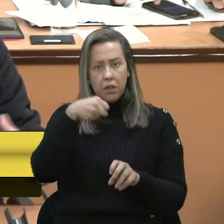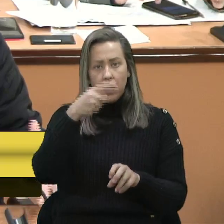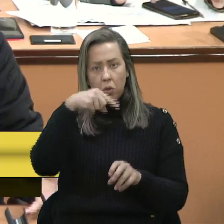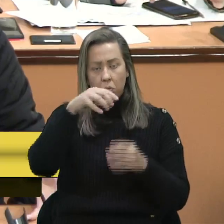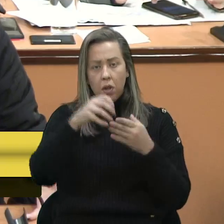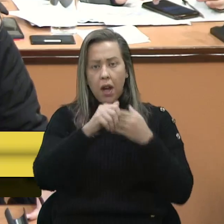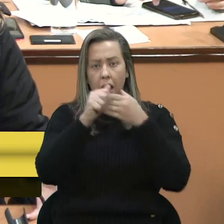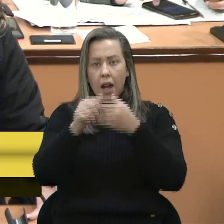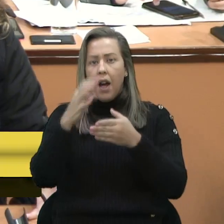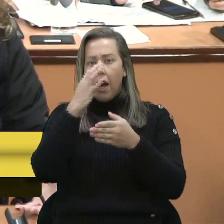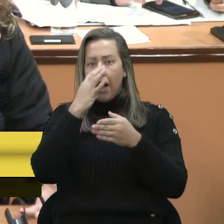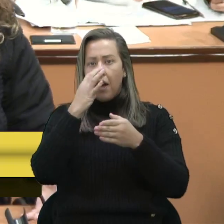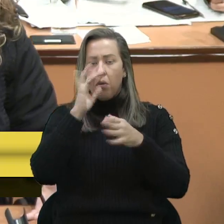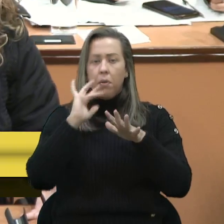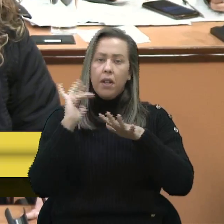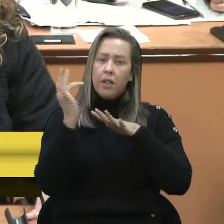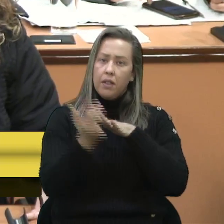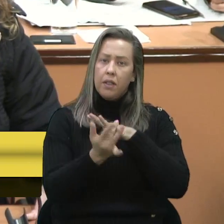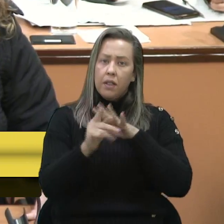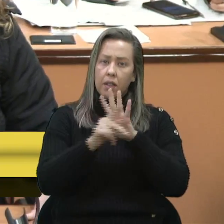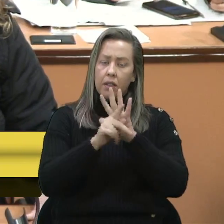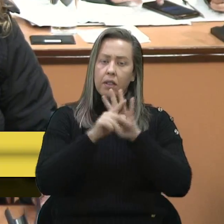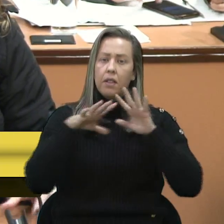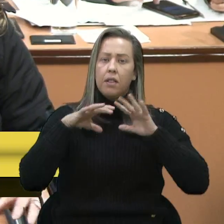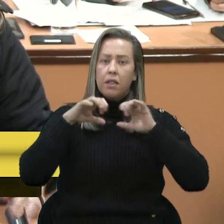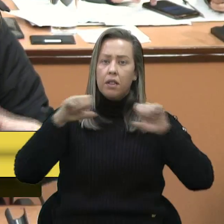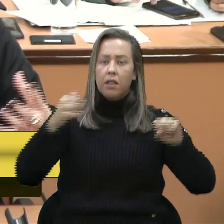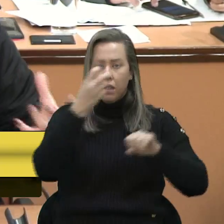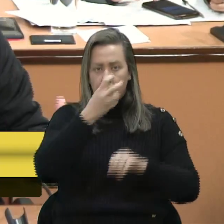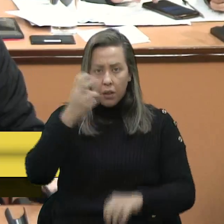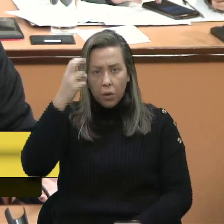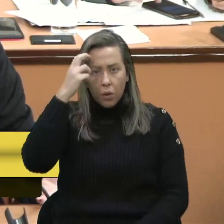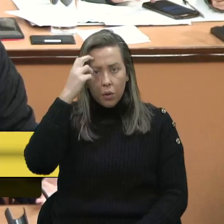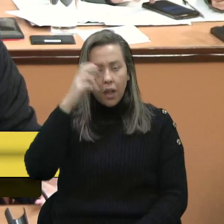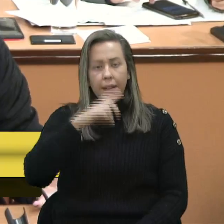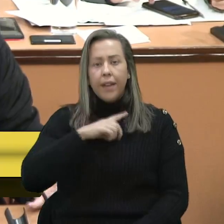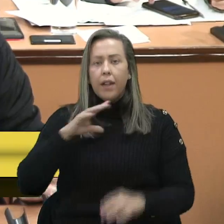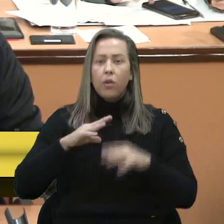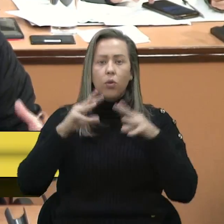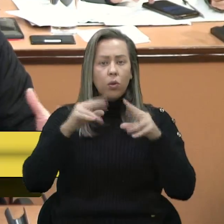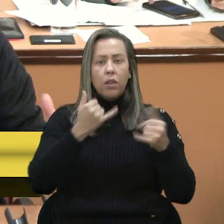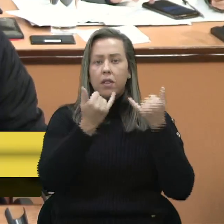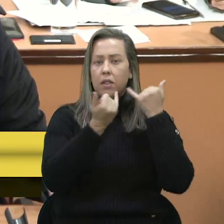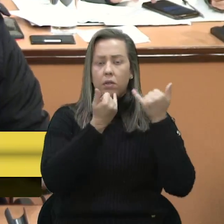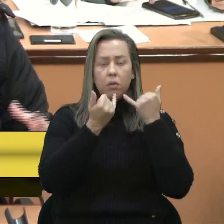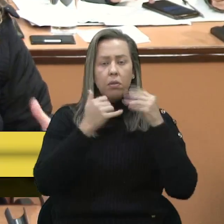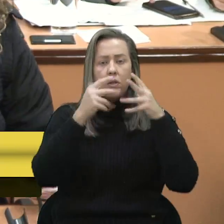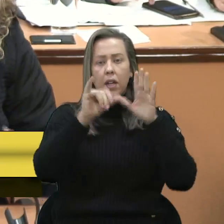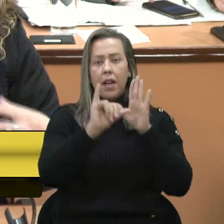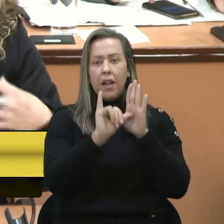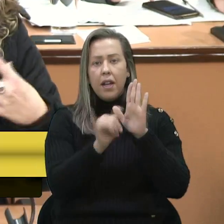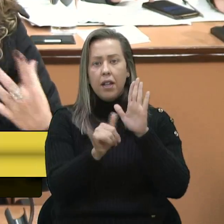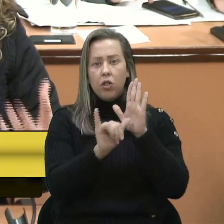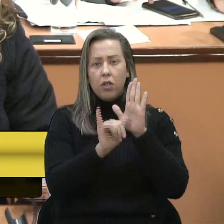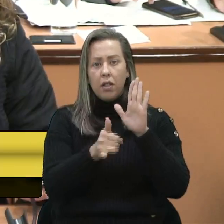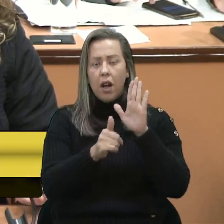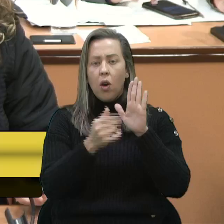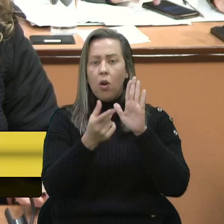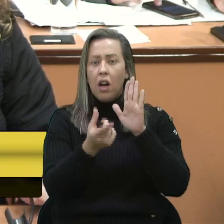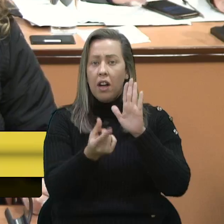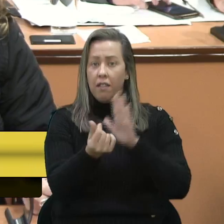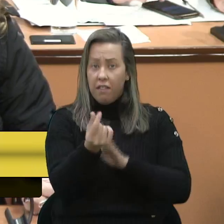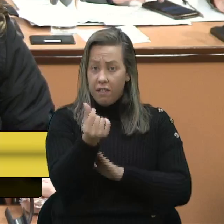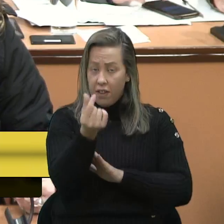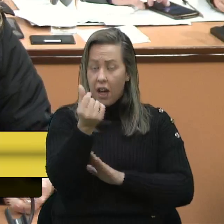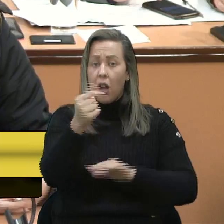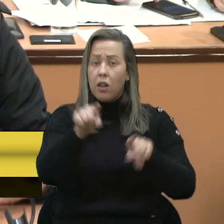através das redes sociais da Secretaria Municipal de Cultura. Lá tem todas as informações sobre o edital, valores, o que é